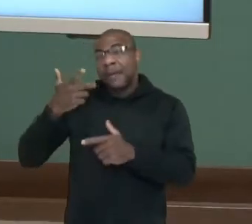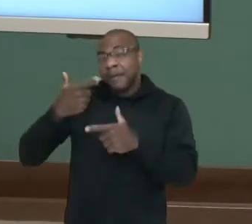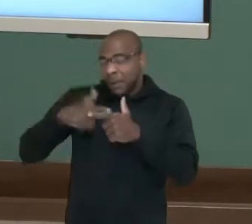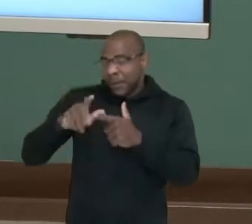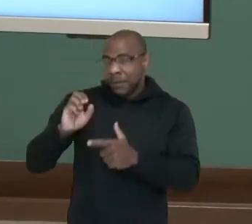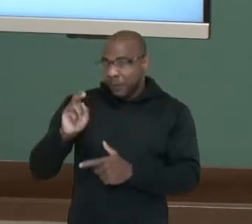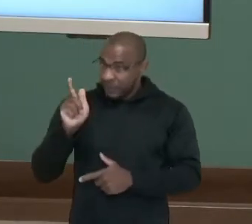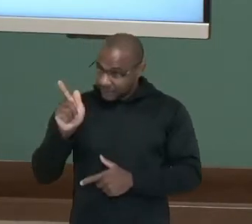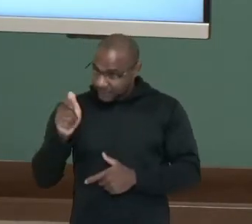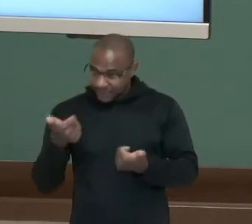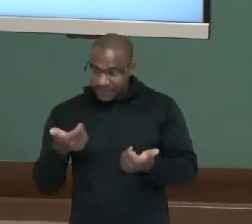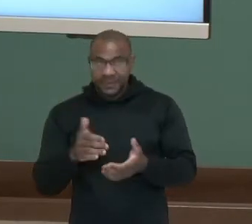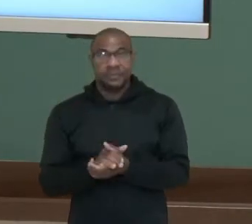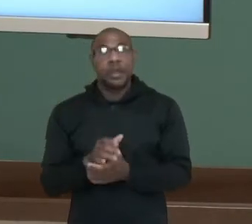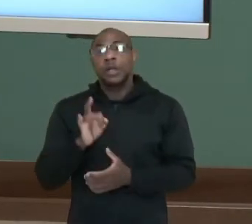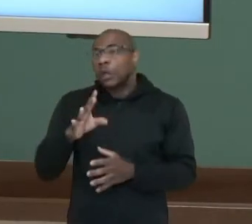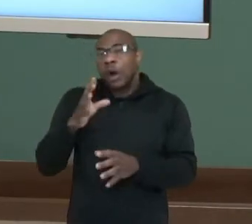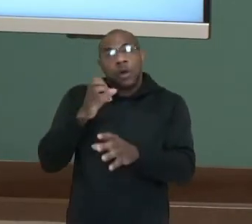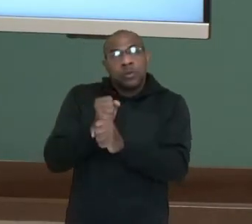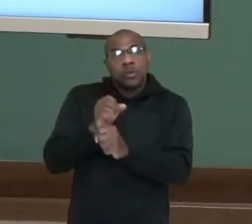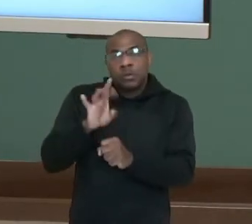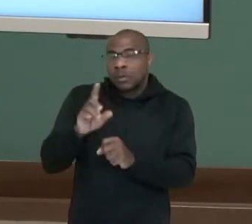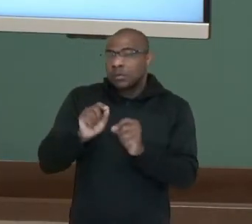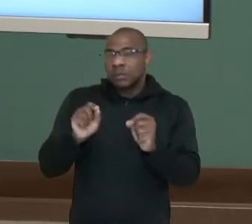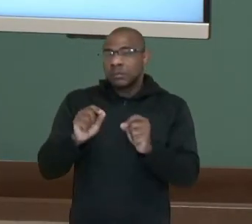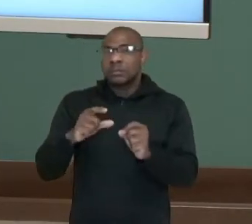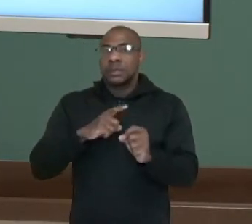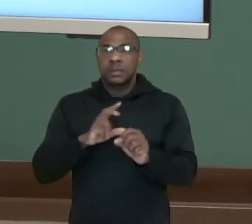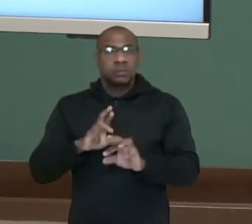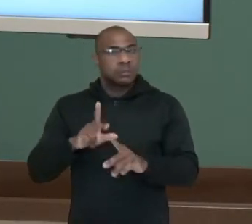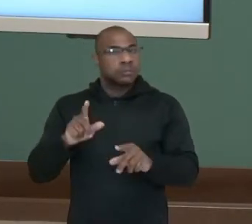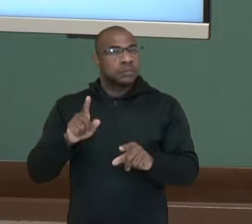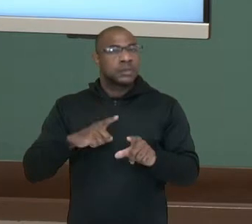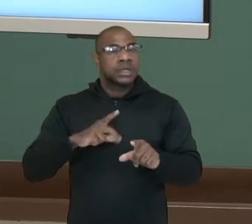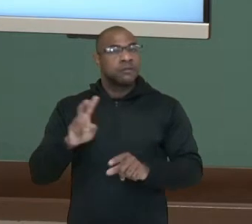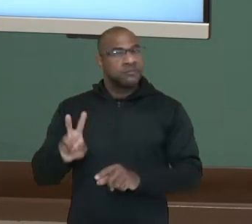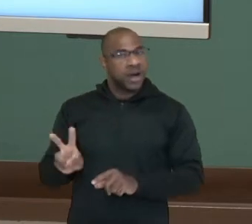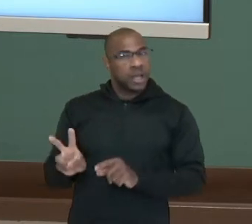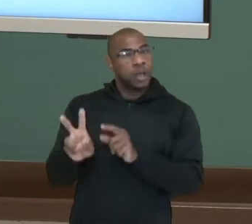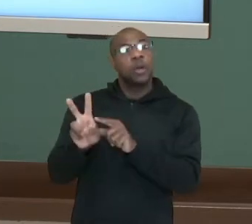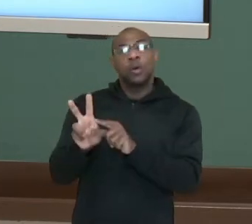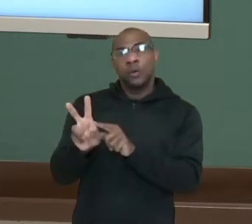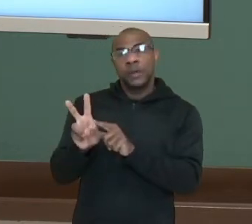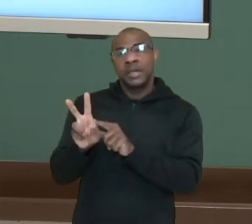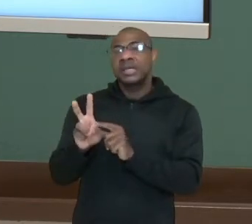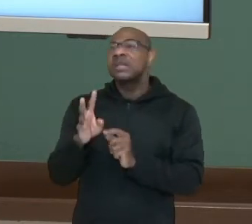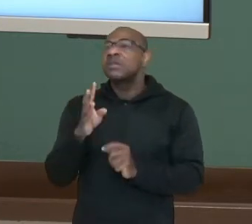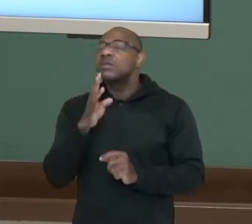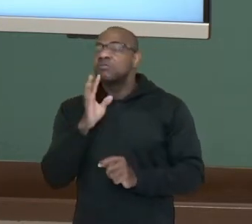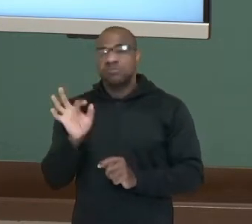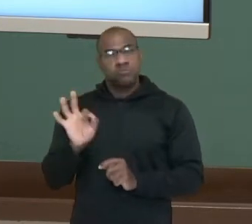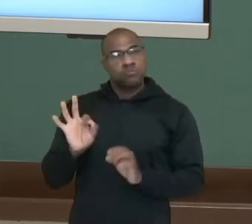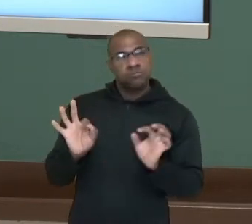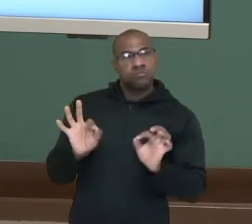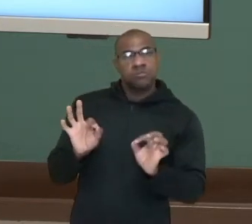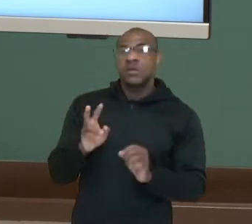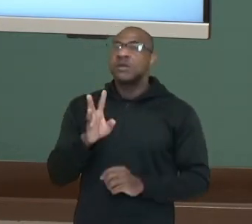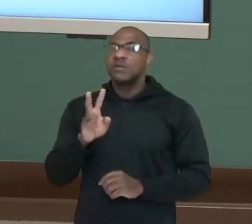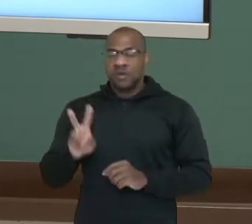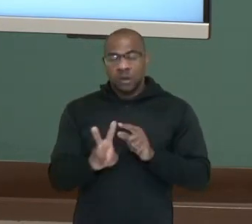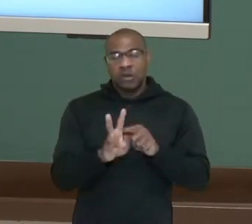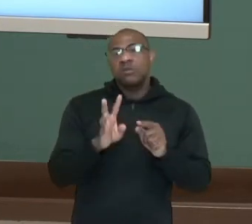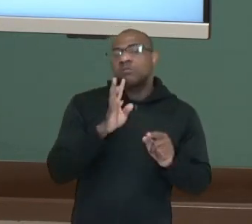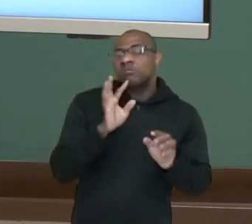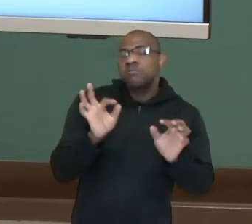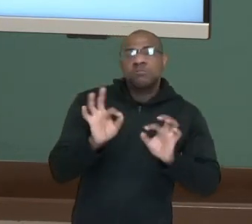uma continha só com números, ela é um pouquinho diferente. Ela tem valores ali desconhecidos. E em valores desconhecidos